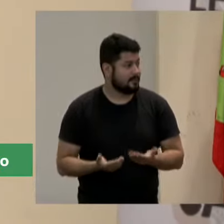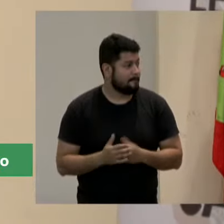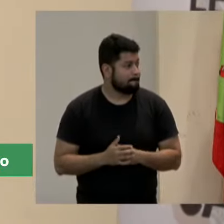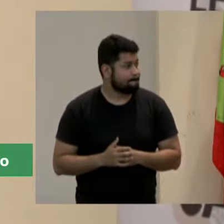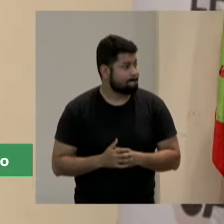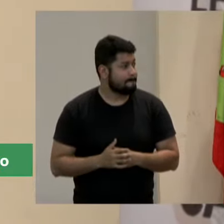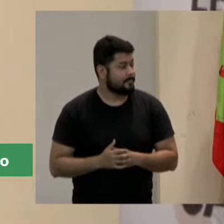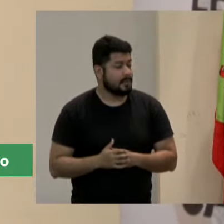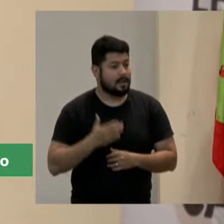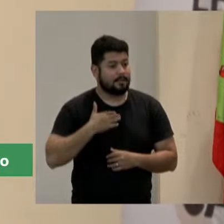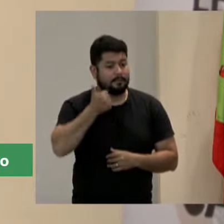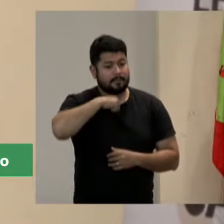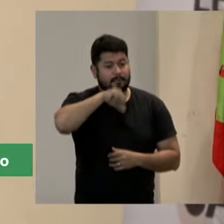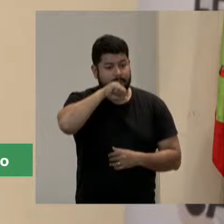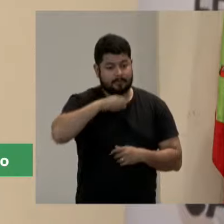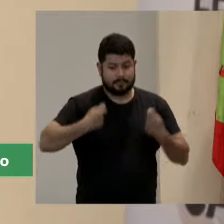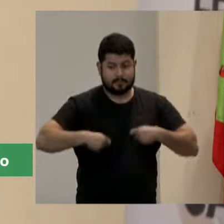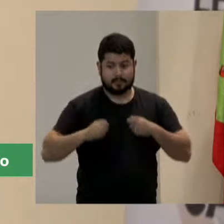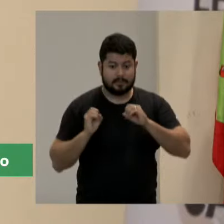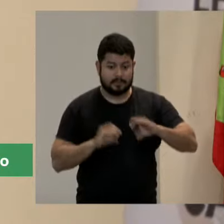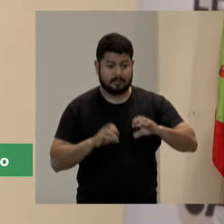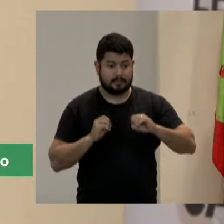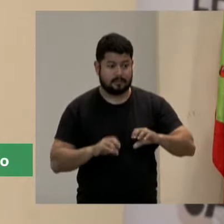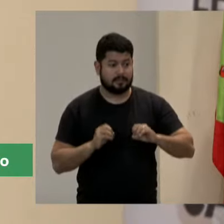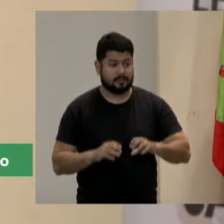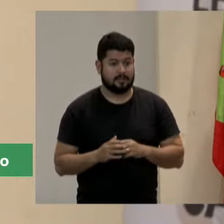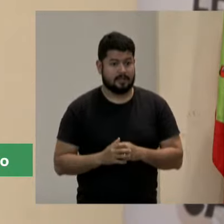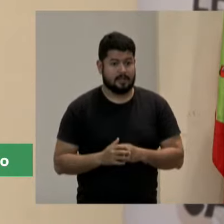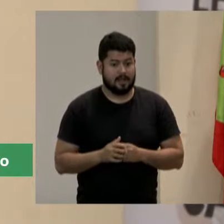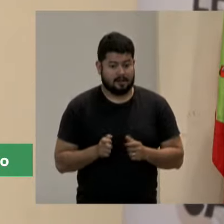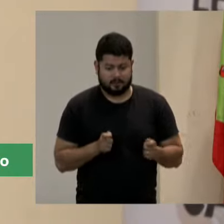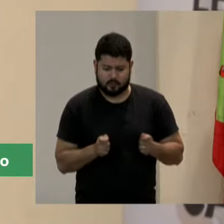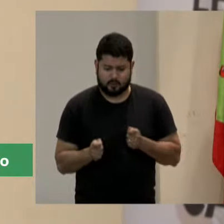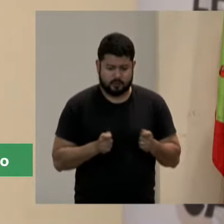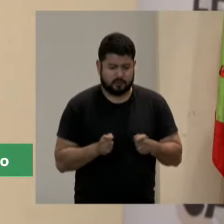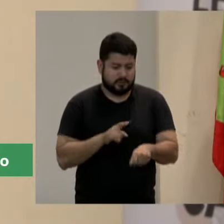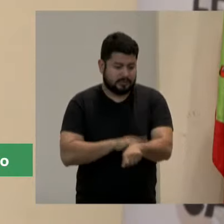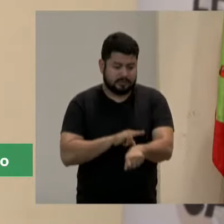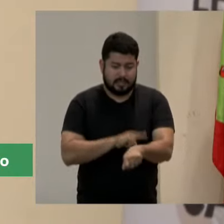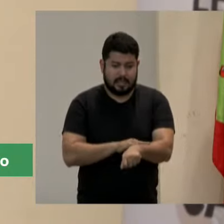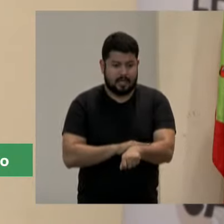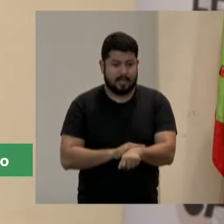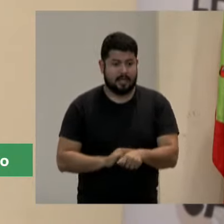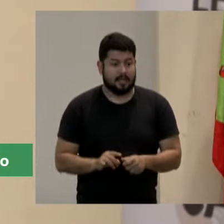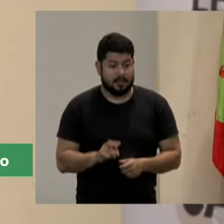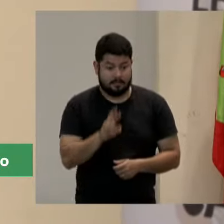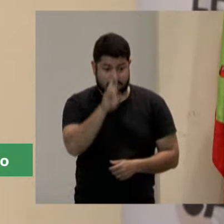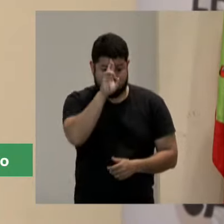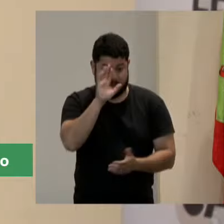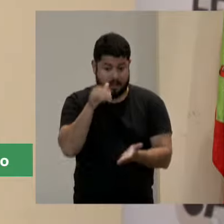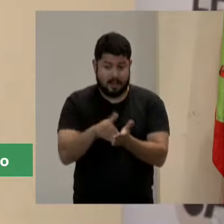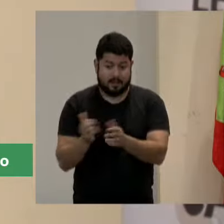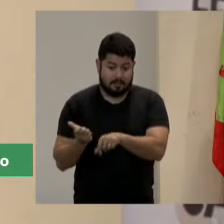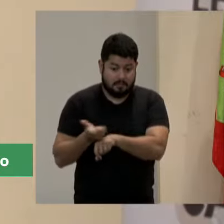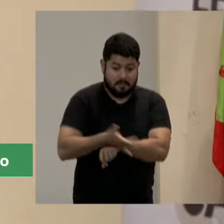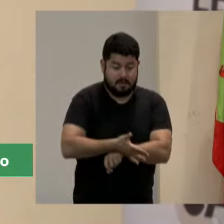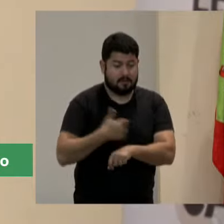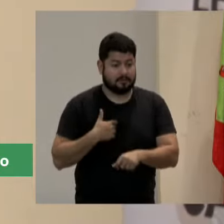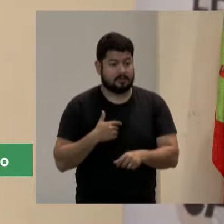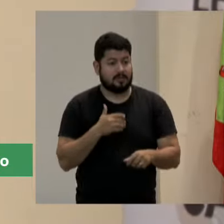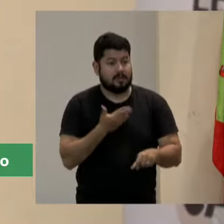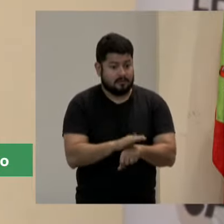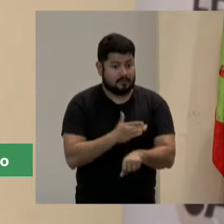minha mãe teve que me ensinar a segurar o xixi de meio-dia até meia-noite. Eu treinei uma semana, com uma